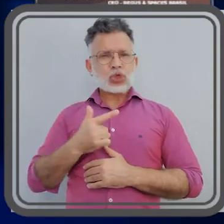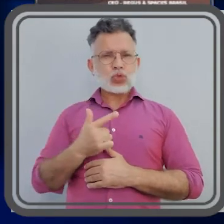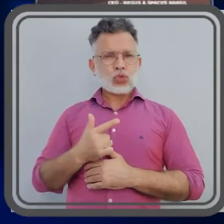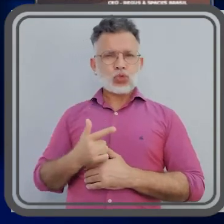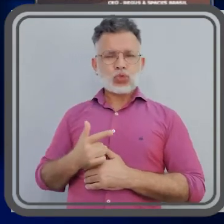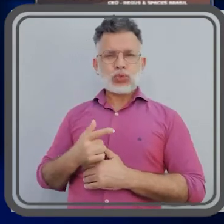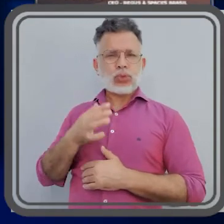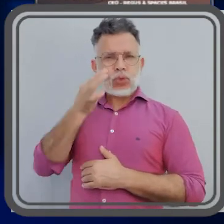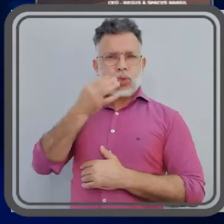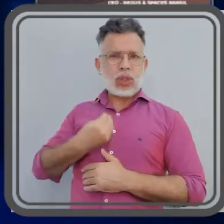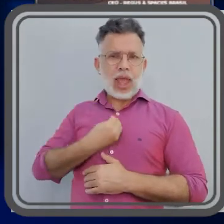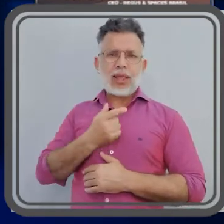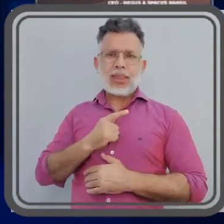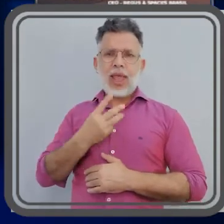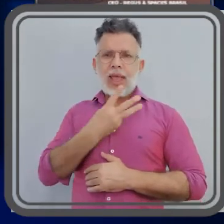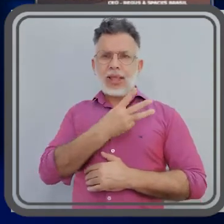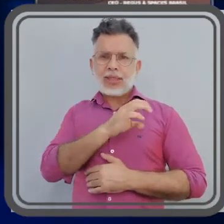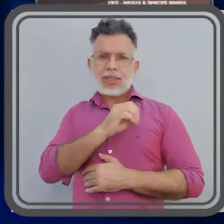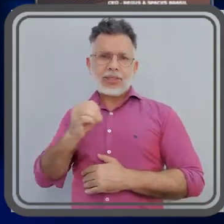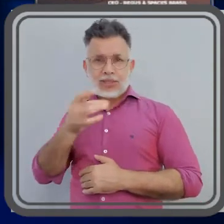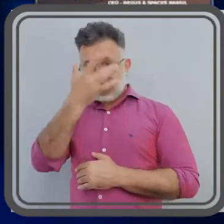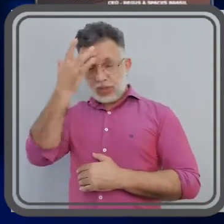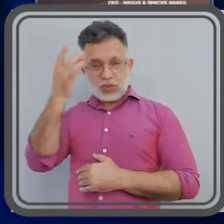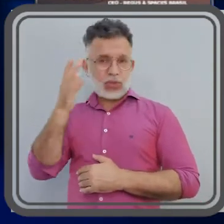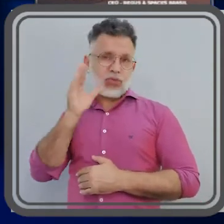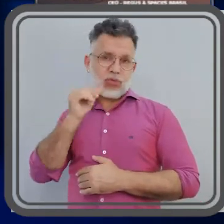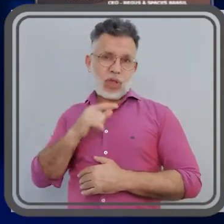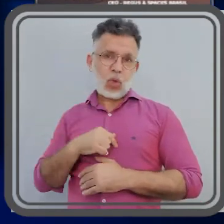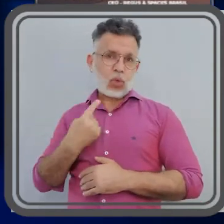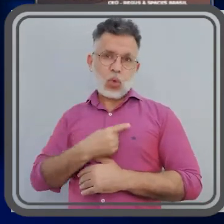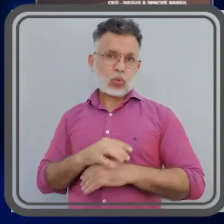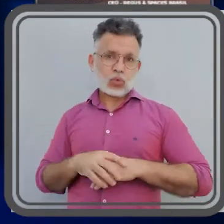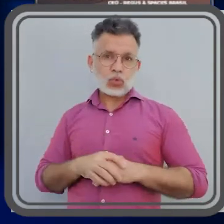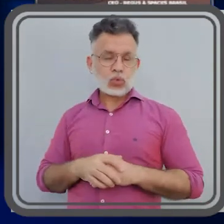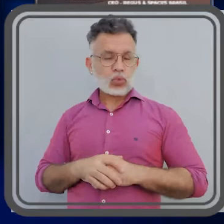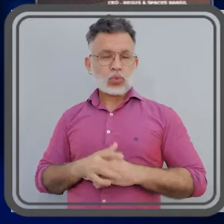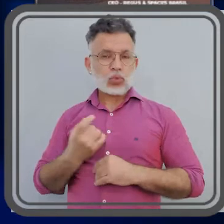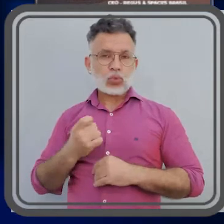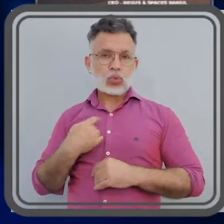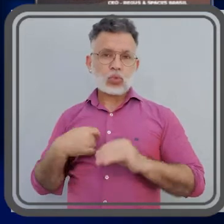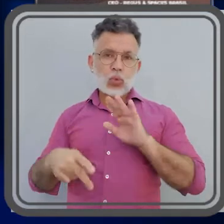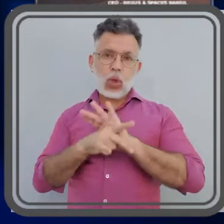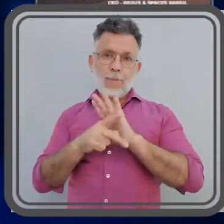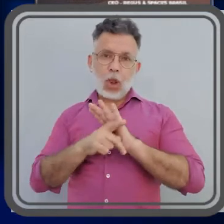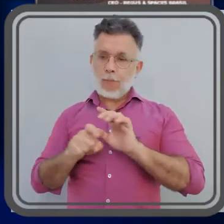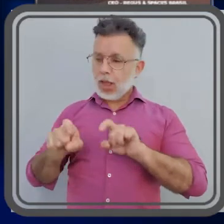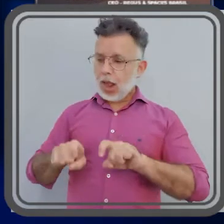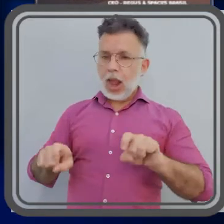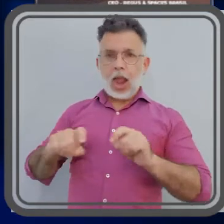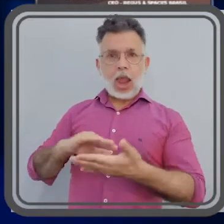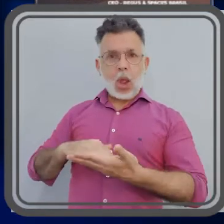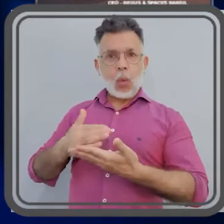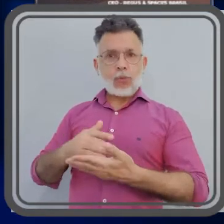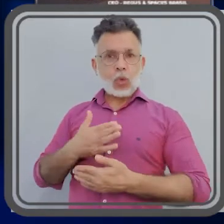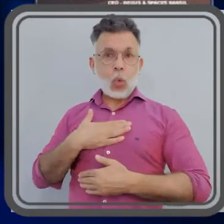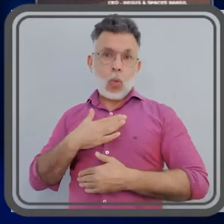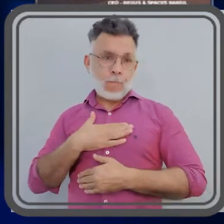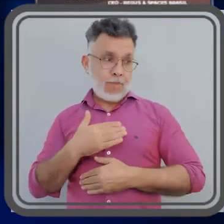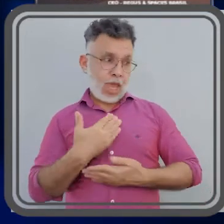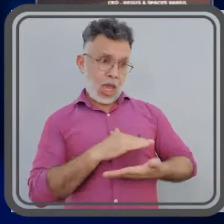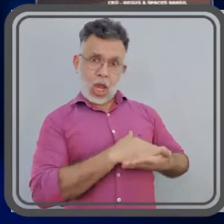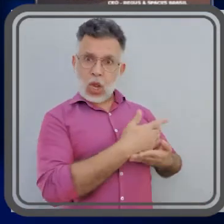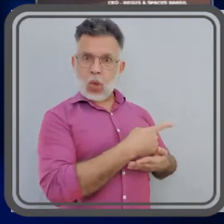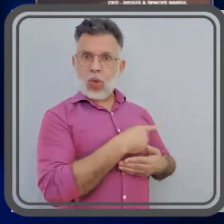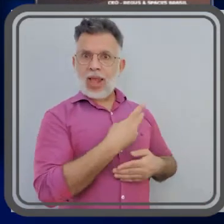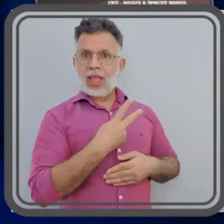A gente tem 300 pessoas e, basicamente, o nosso único imobilizado são os computadores que temos aqui, né? O meu, inclusive, que está aqui do meu lado, é